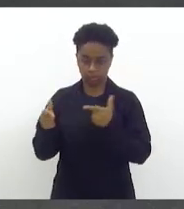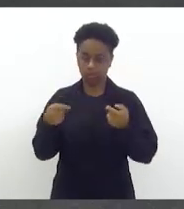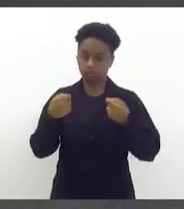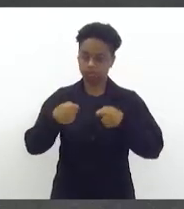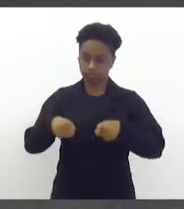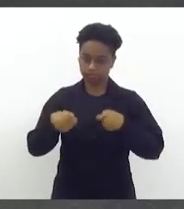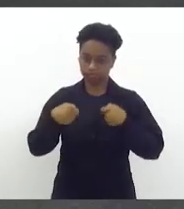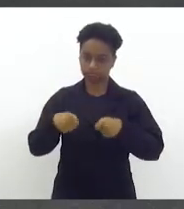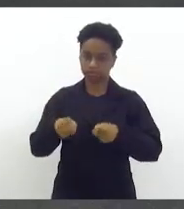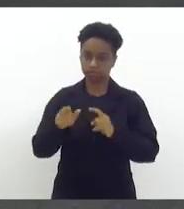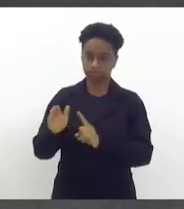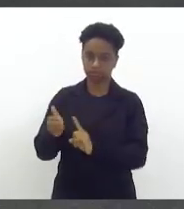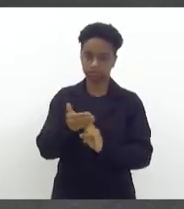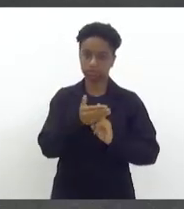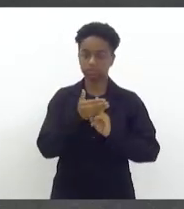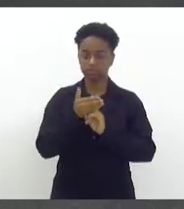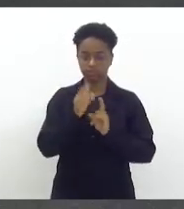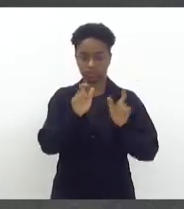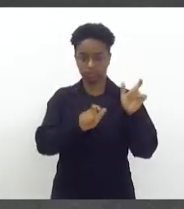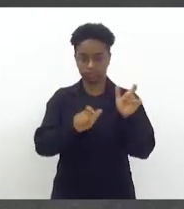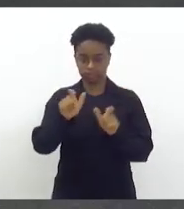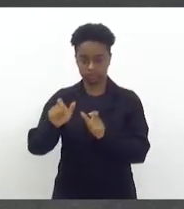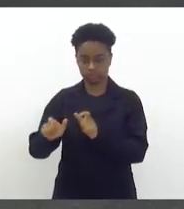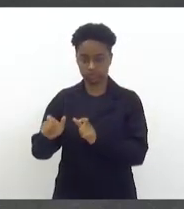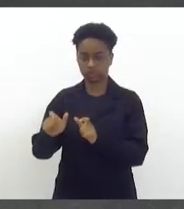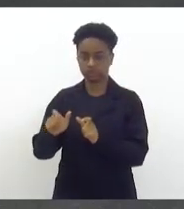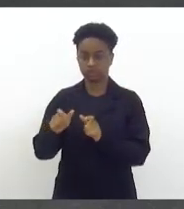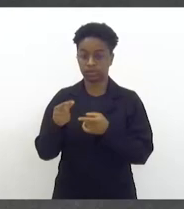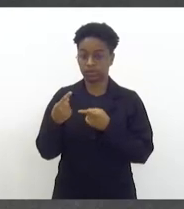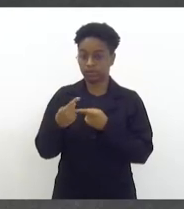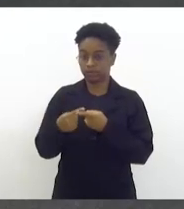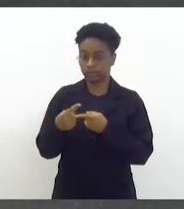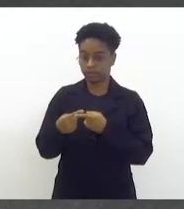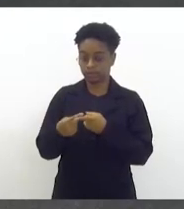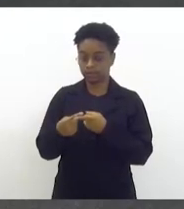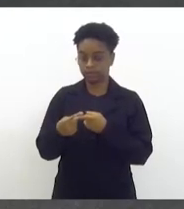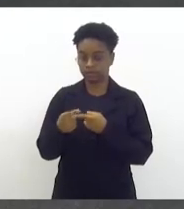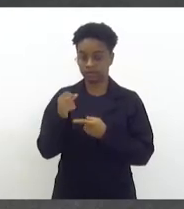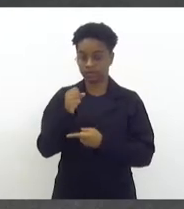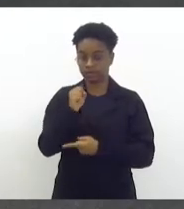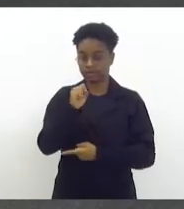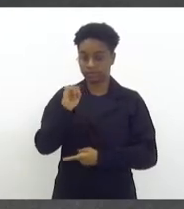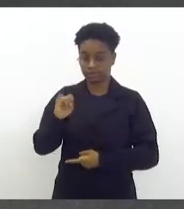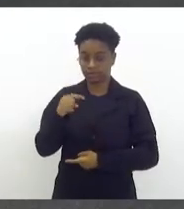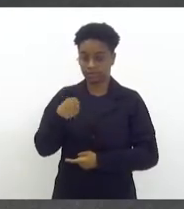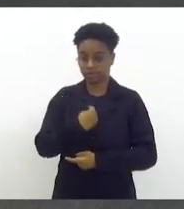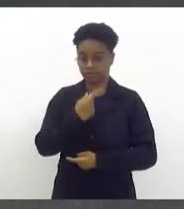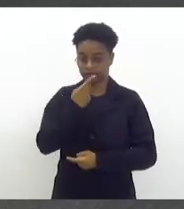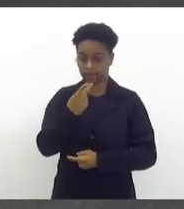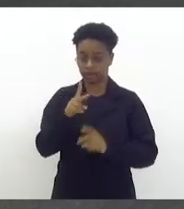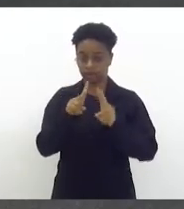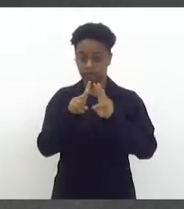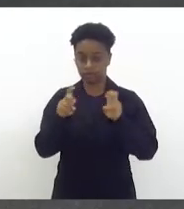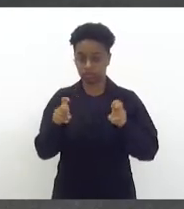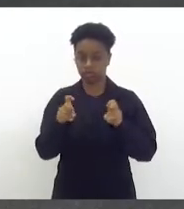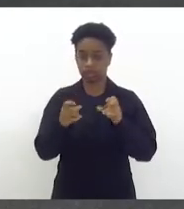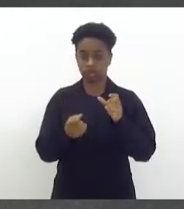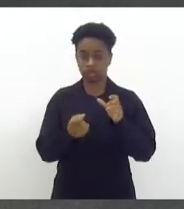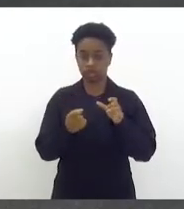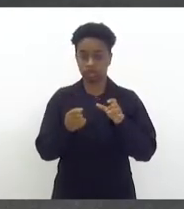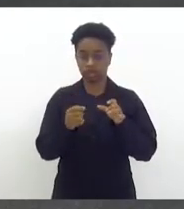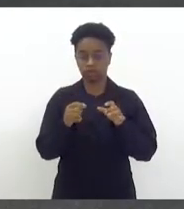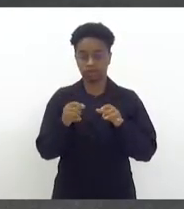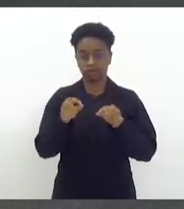também ser acolhedoras a essas pessoas. Afinal de contas, quando a gente trata da integração de espaços que